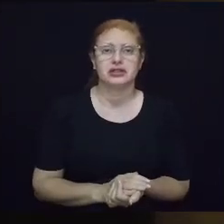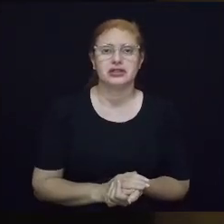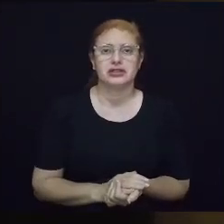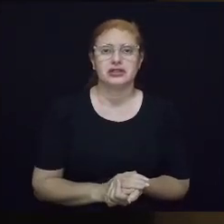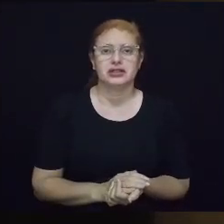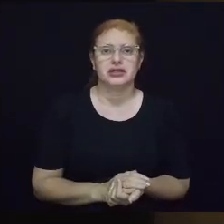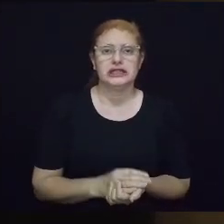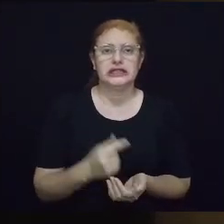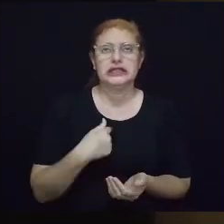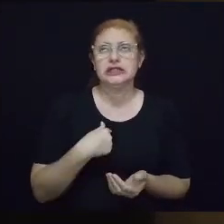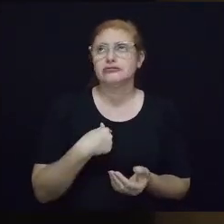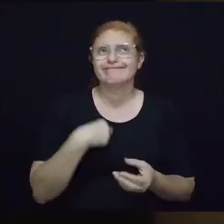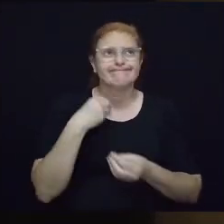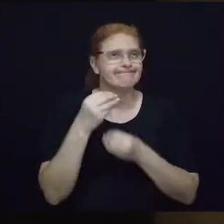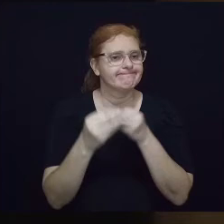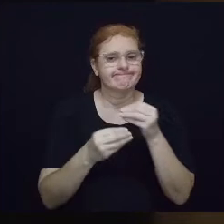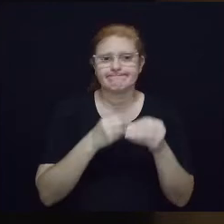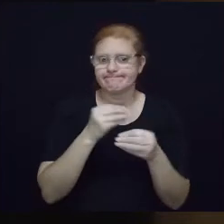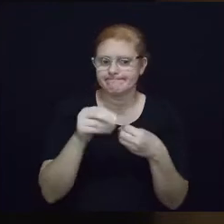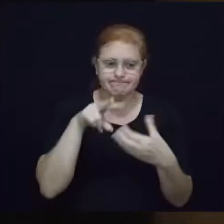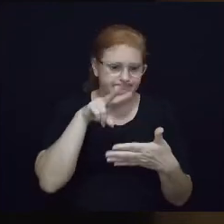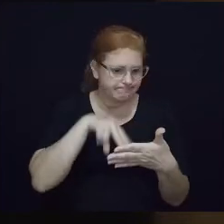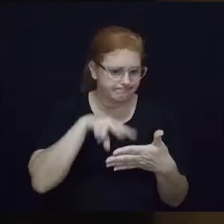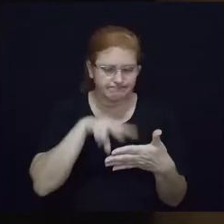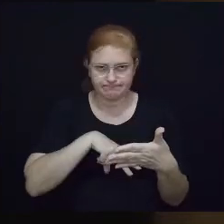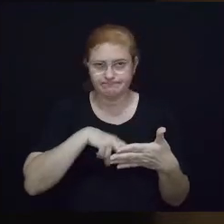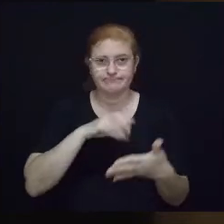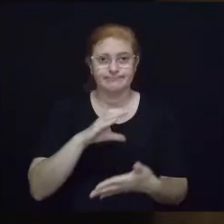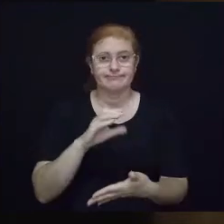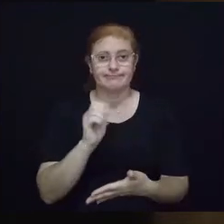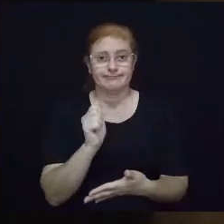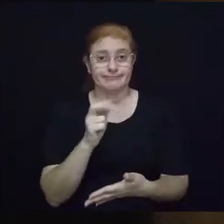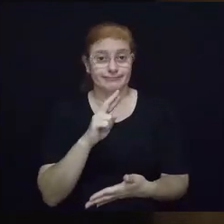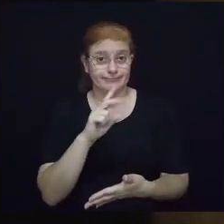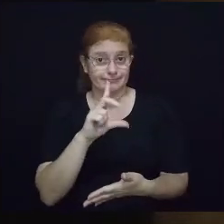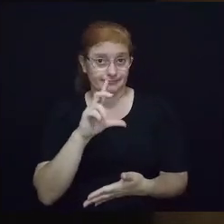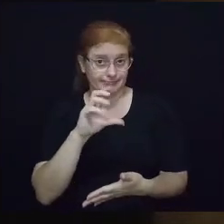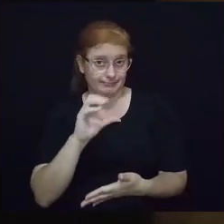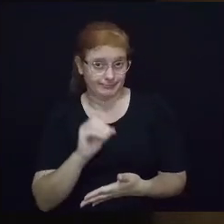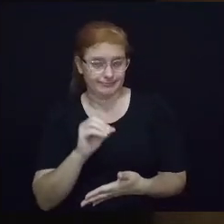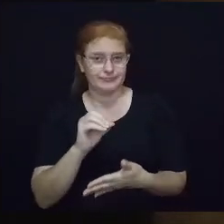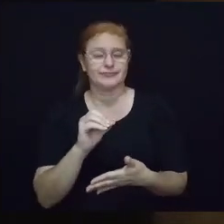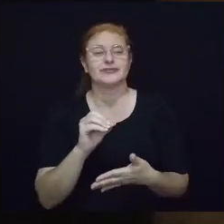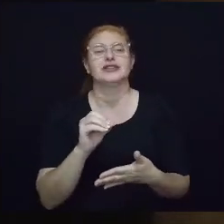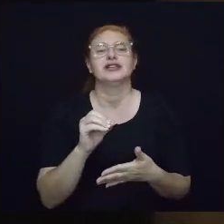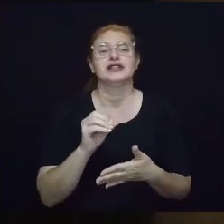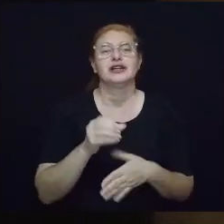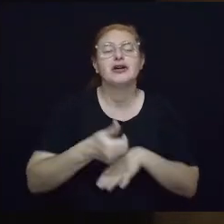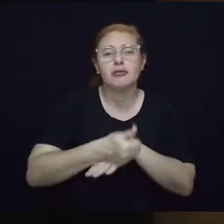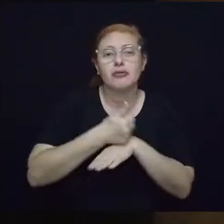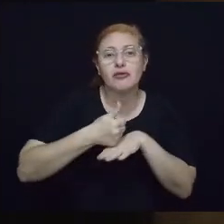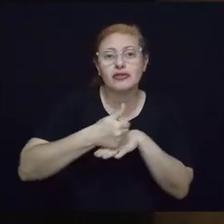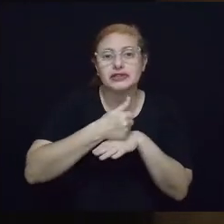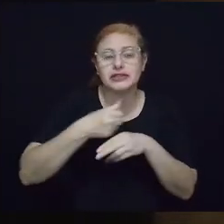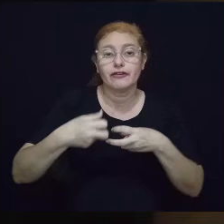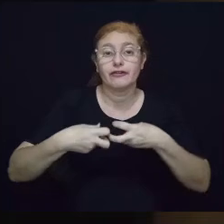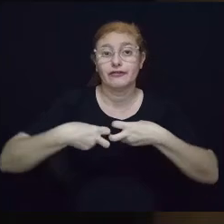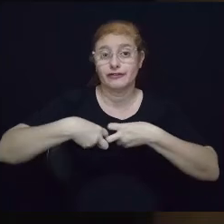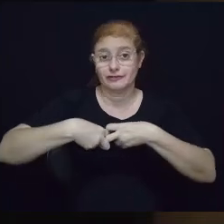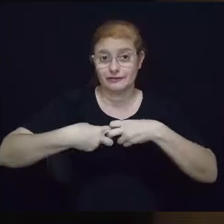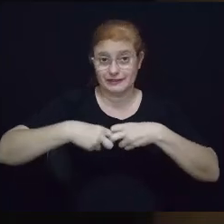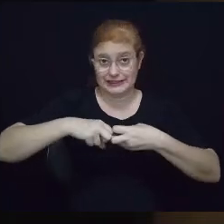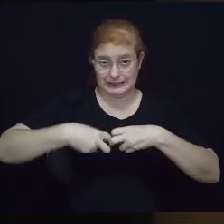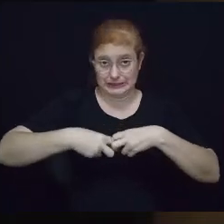fiquei muito envolvido com esse livro, é um livro do Carlo Rovelli, físico italiano. Acho que o título é Ordem